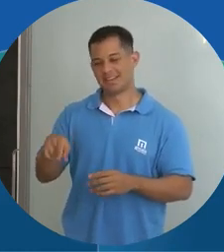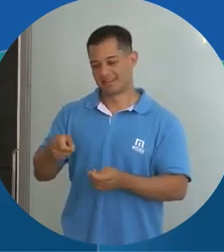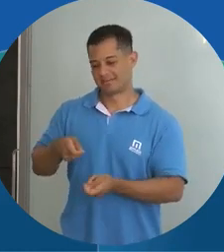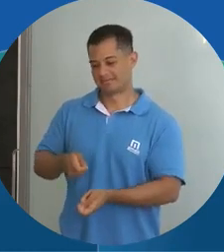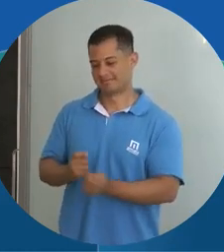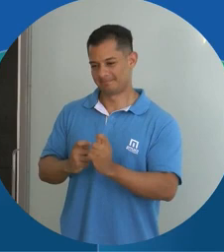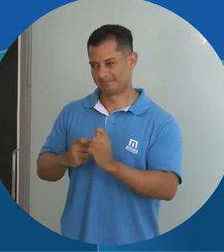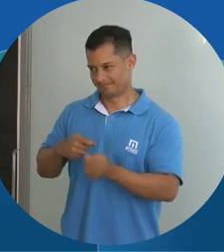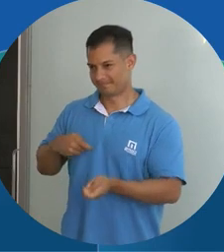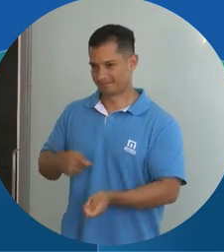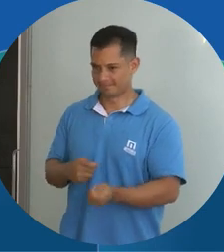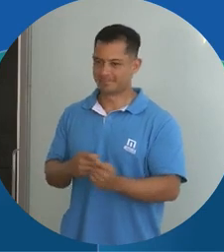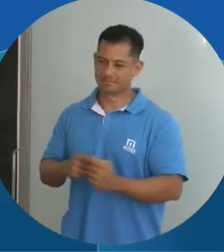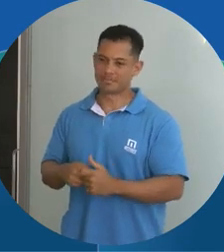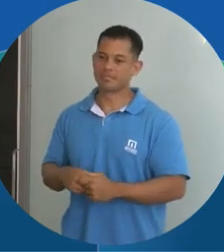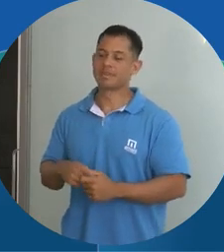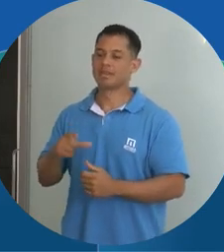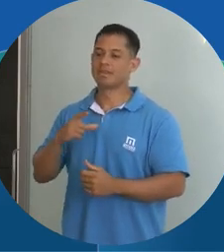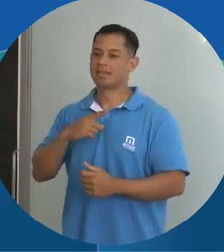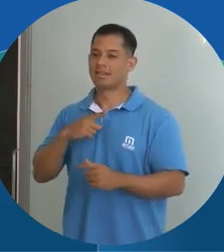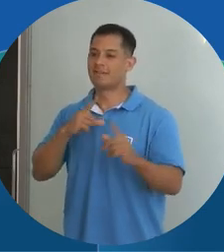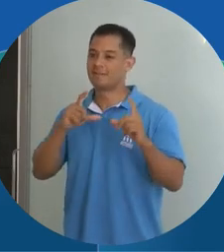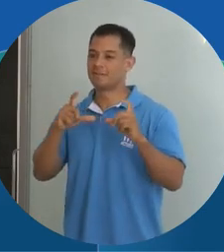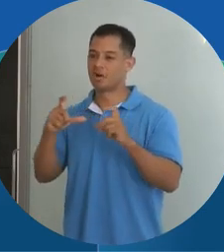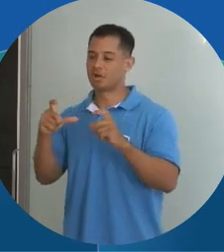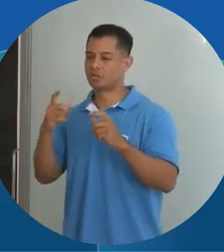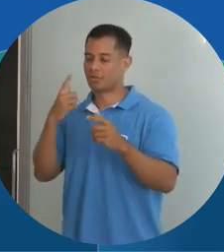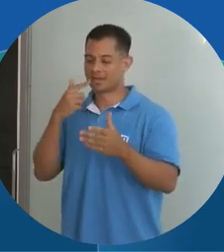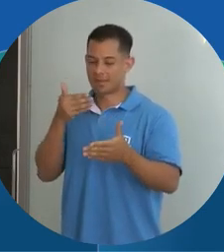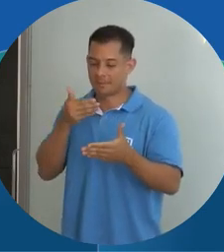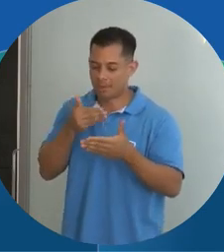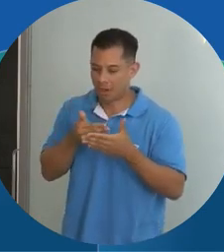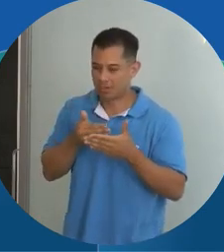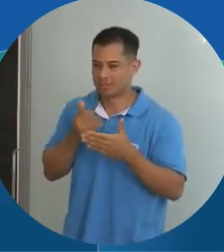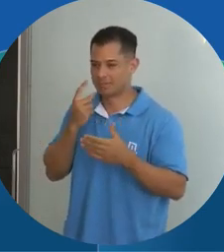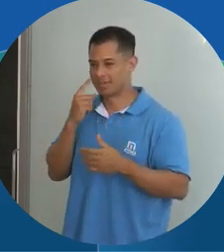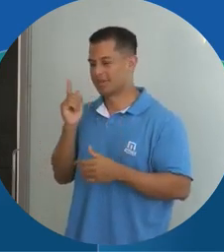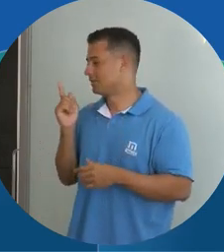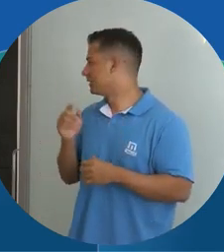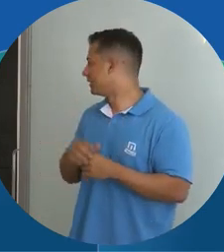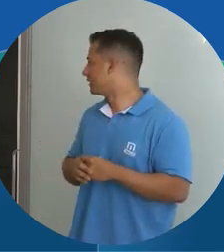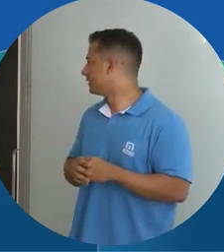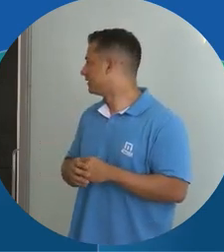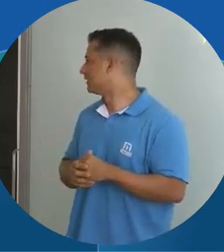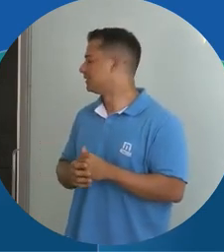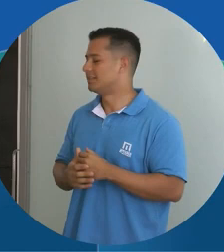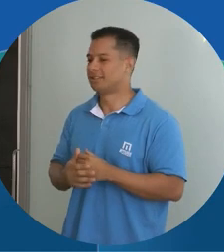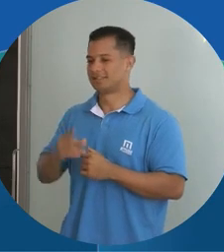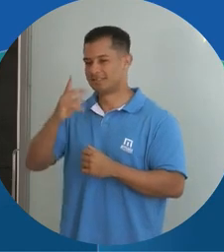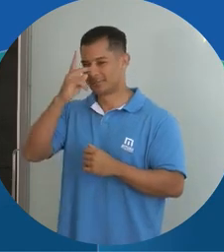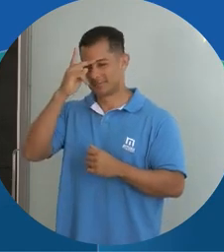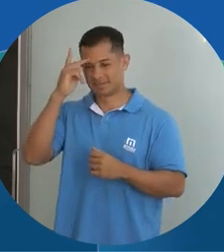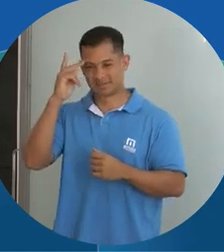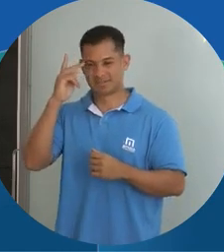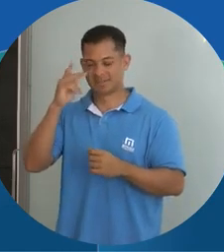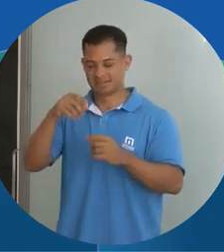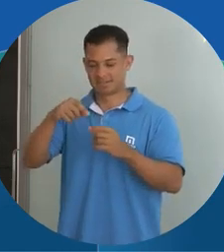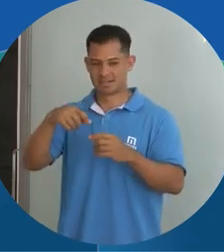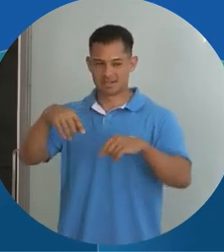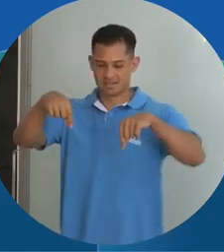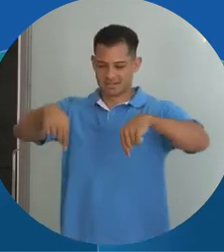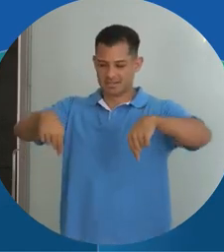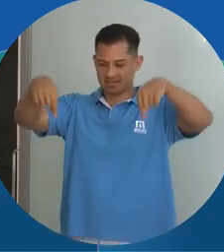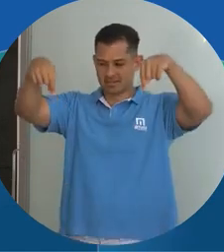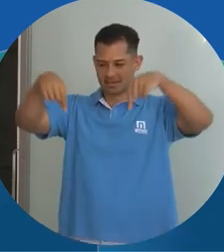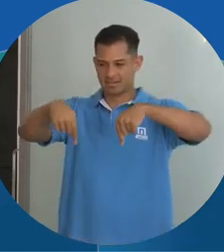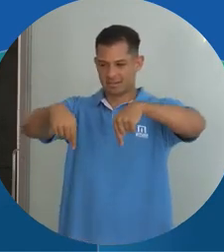escavação. Então, aqui a gente já tem umas fotos mais aproximadas, né, do pessoal, as esperas verticais de armação,